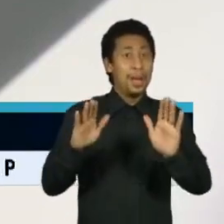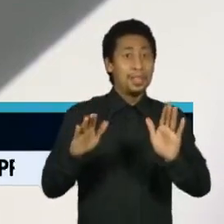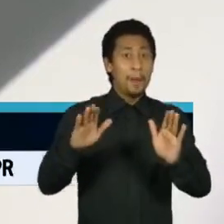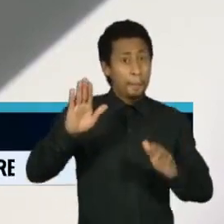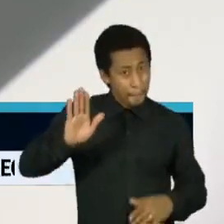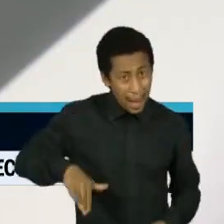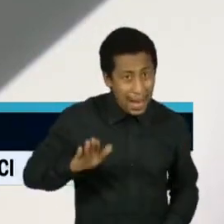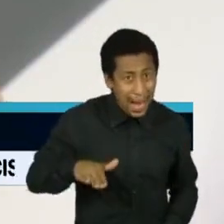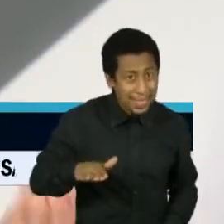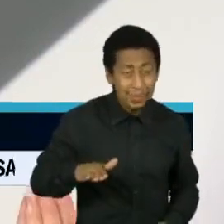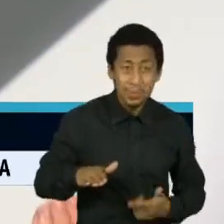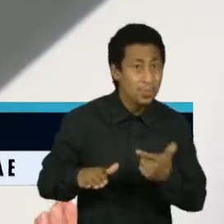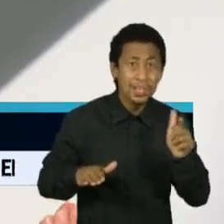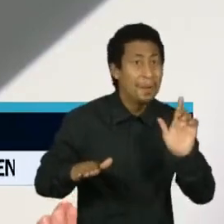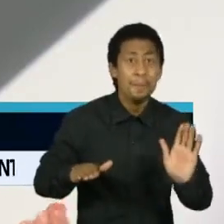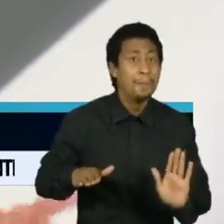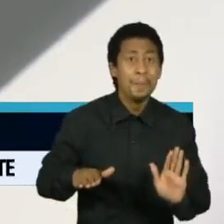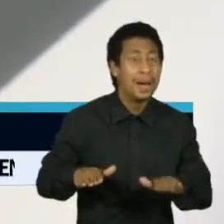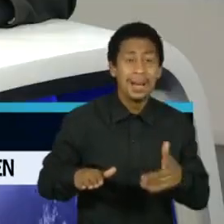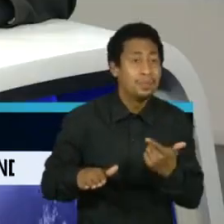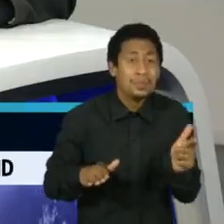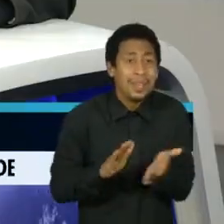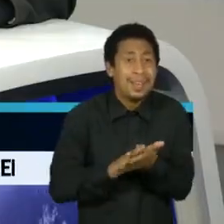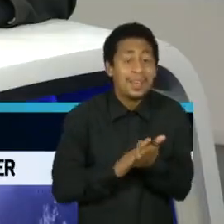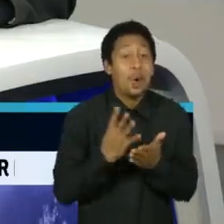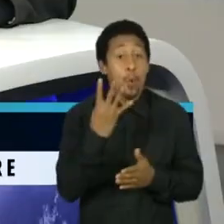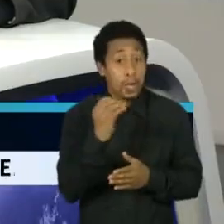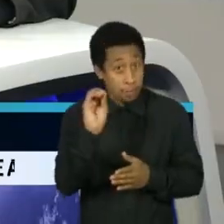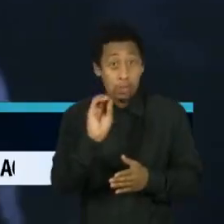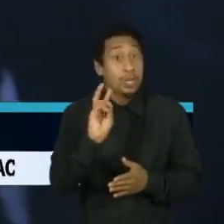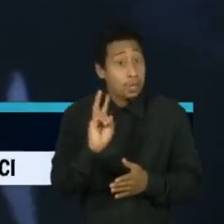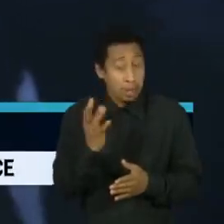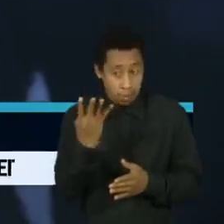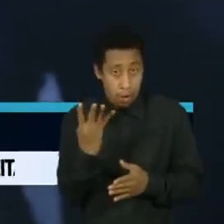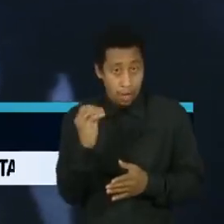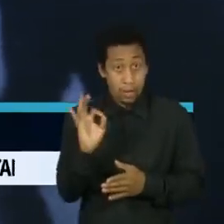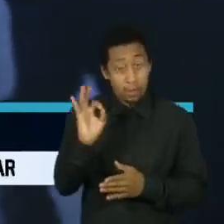pagando 40%, exatamente, só que agora vai para o bolso do governo. Qual o sentido? Não adianta nada.